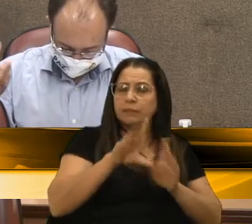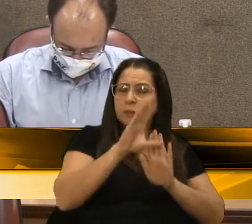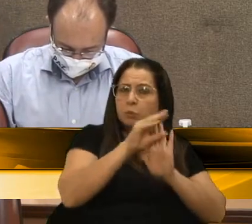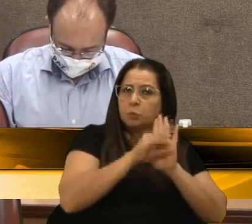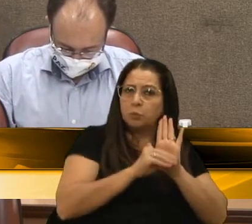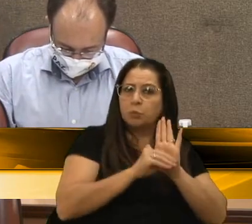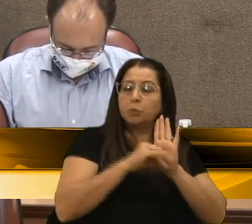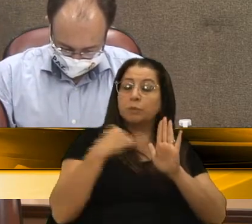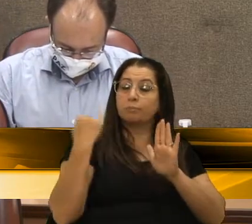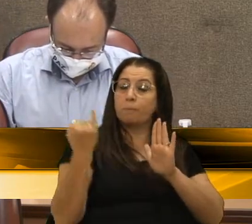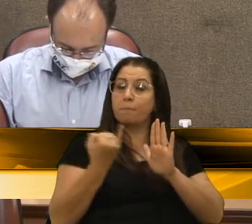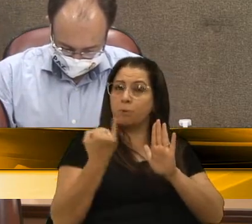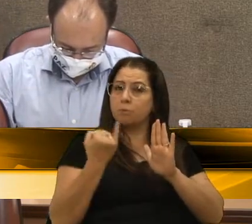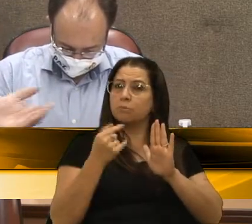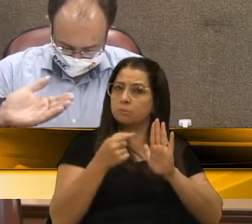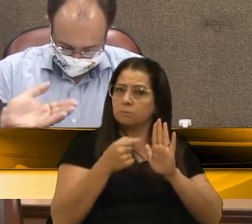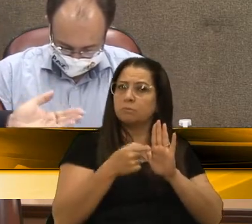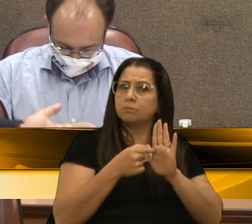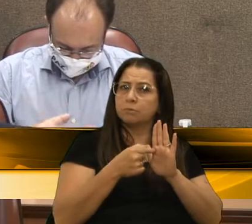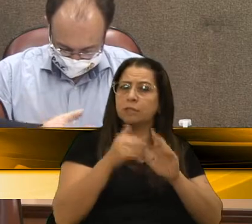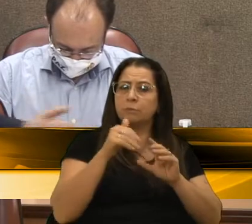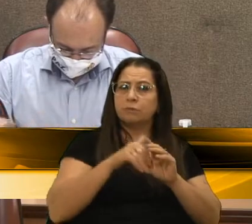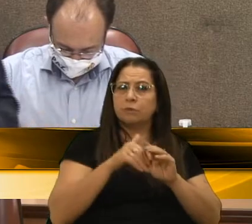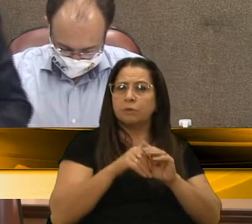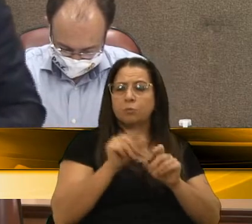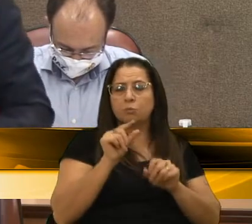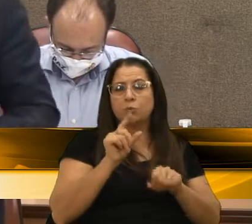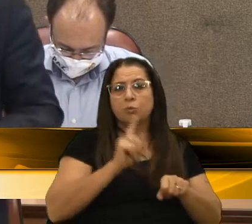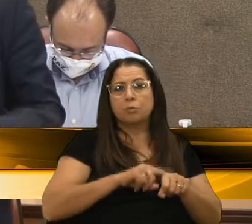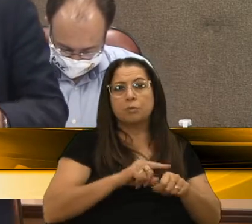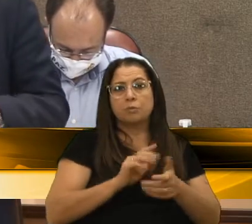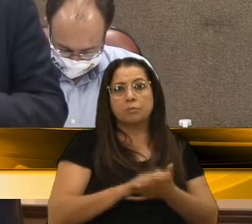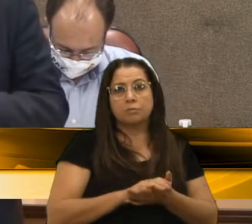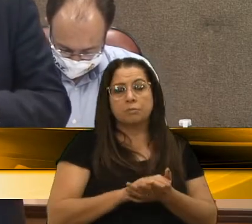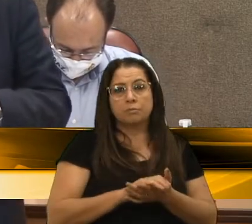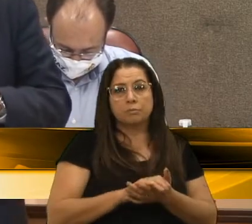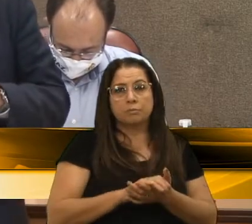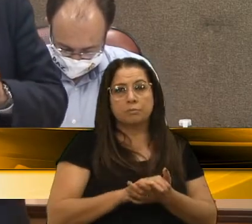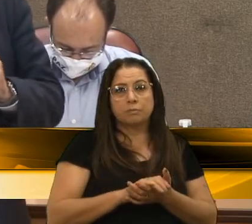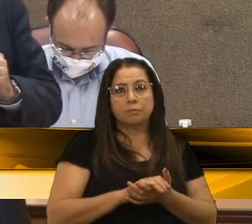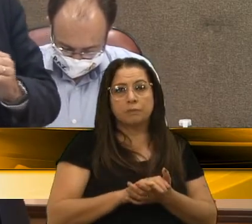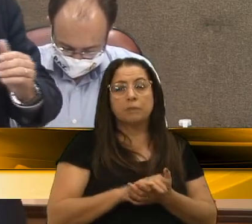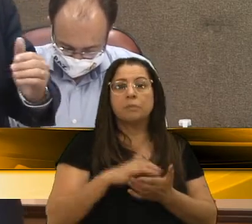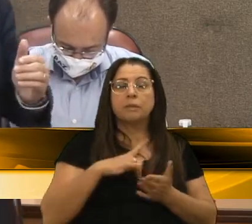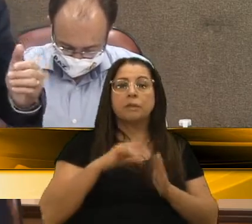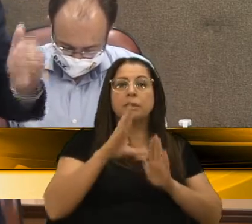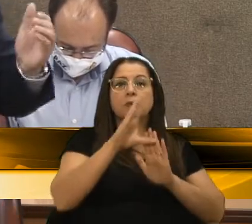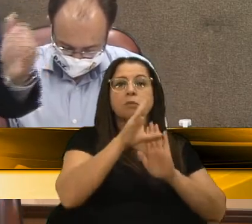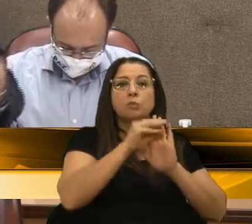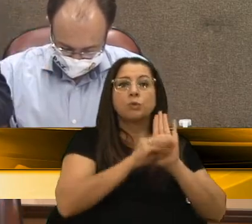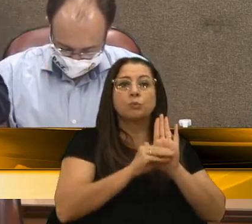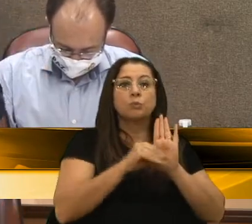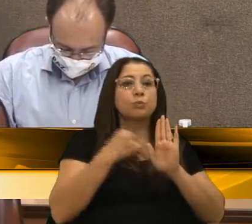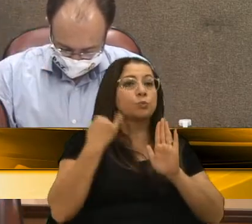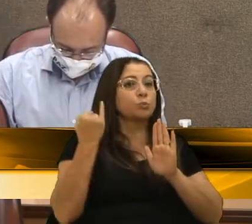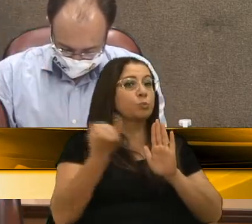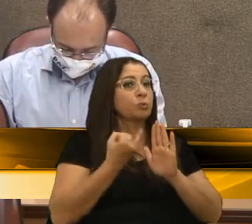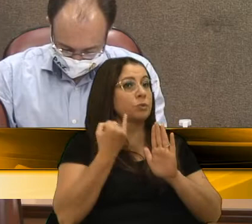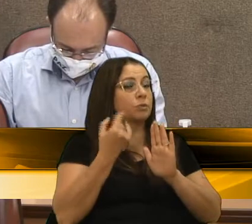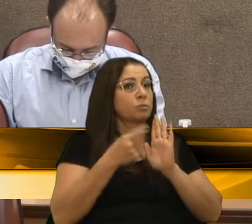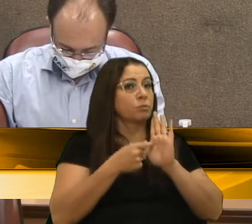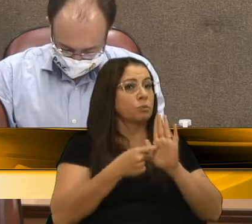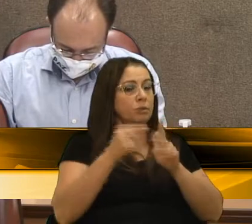de extrema relevância para votar em tão pouco tempo, mas ele tem um conteúdo importante, e eu trago